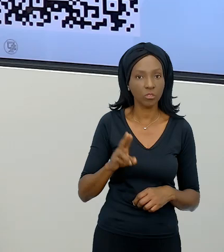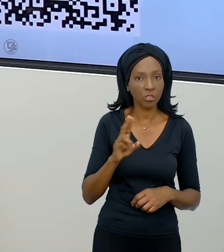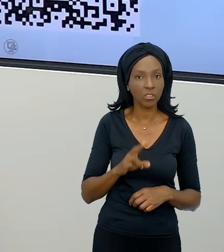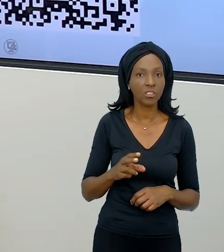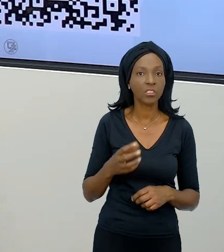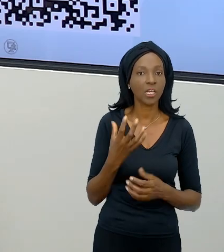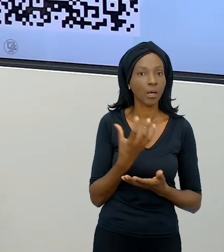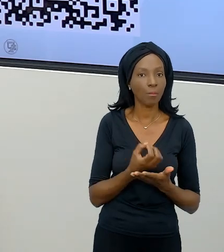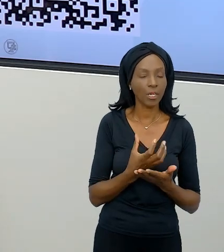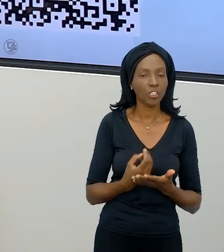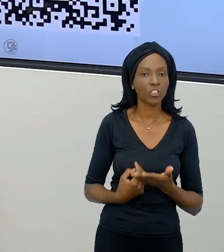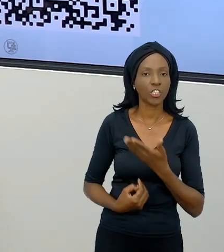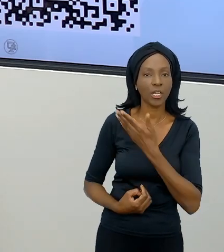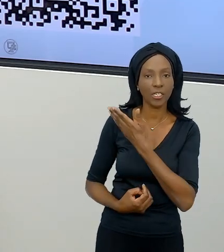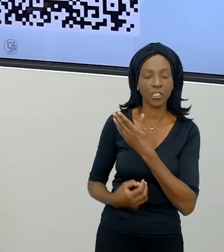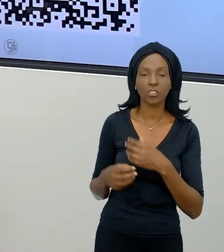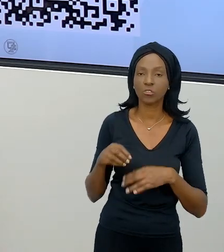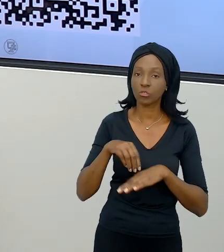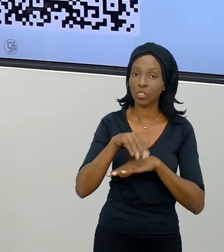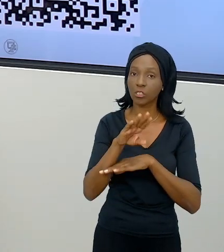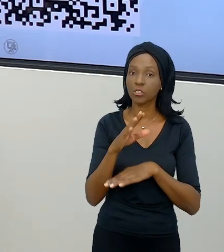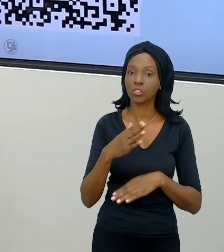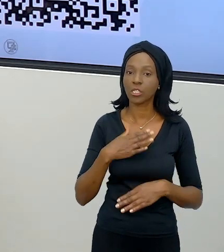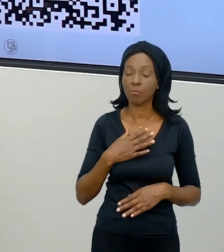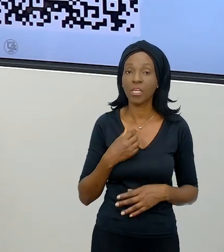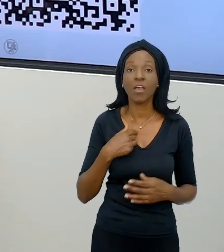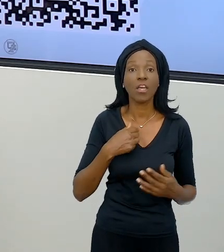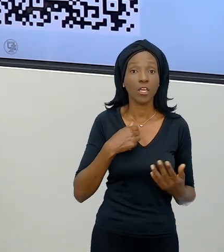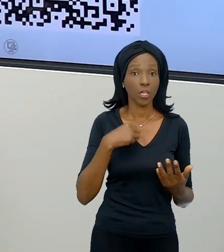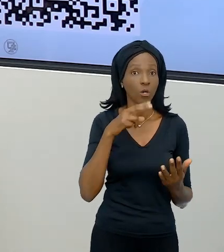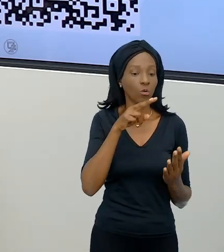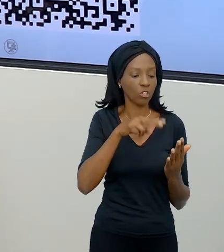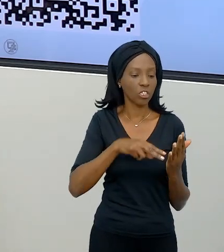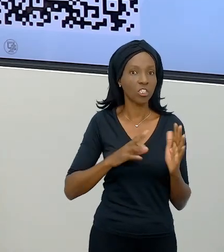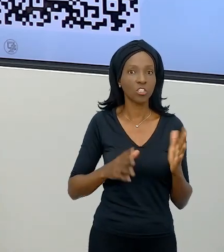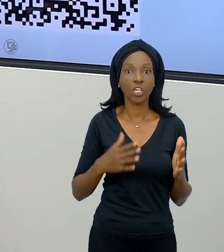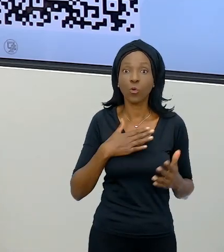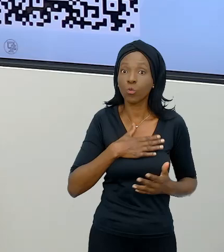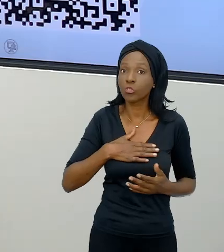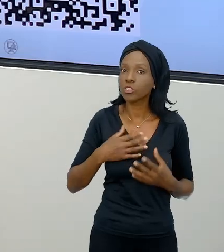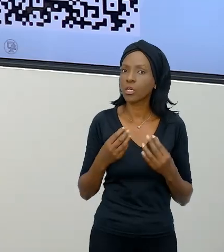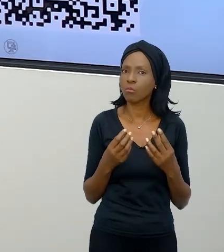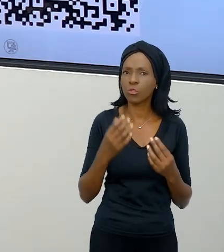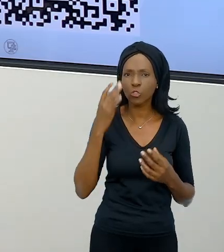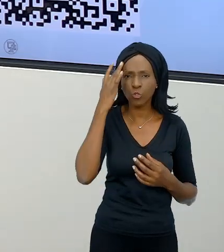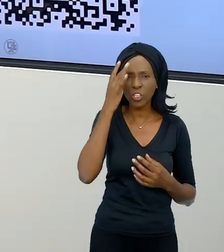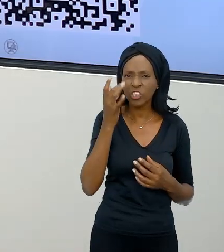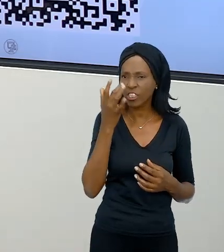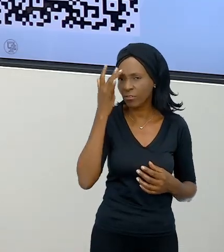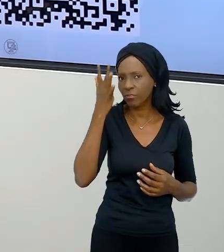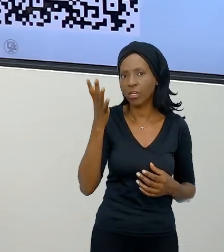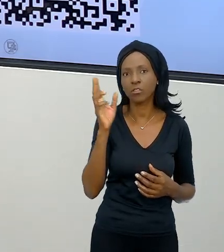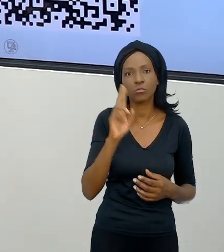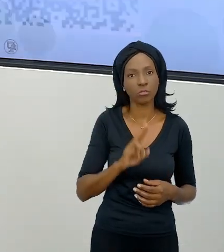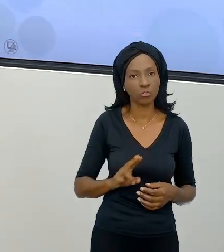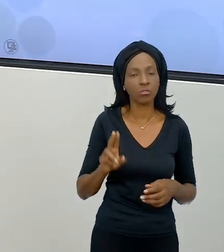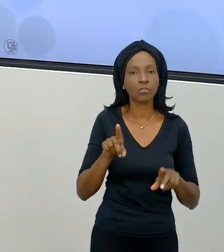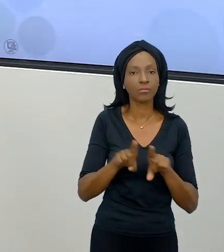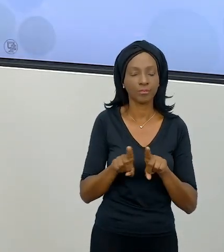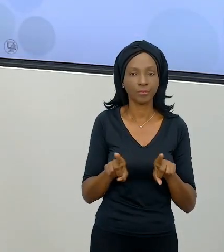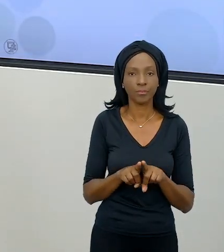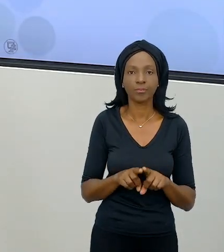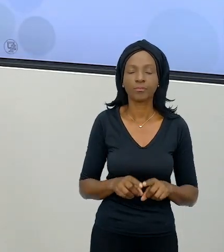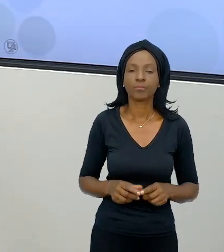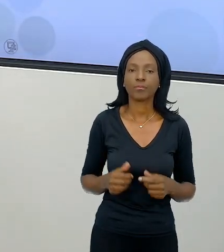conteúdo. Eu deixo aí a sugestão, eu li o conteúdo e gostei muito. Eu achei bem prático também, tá?